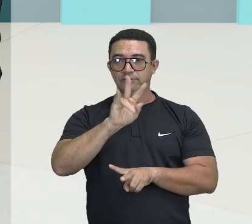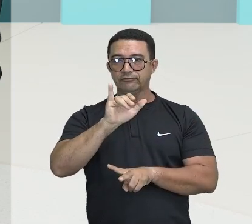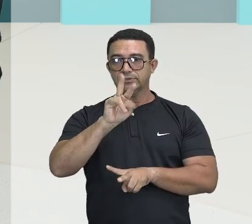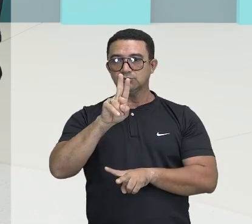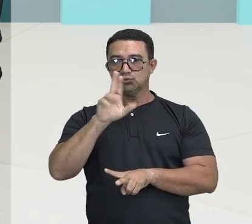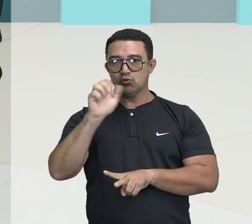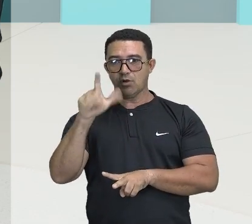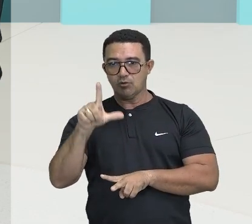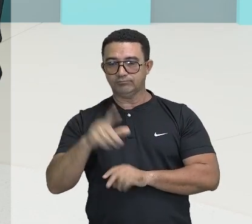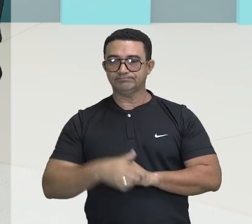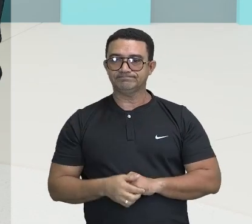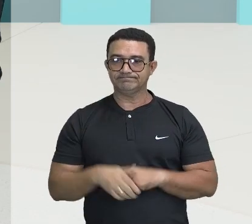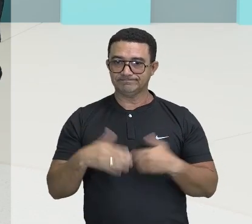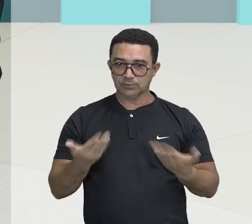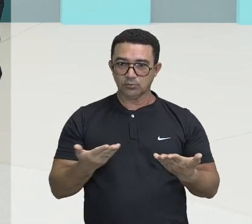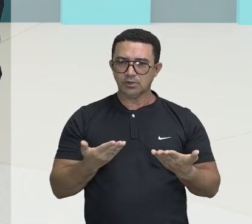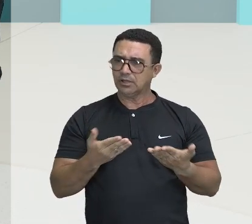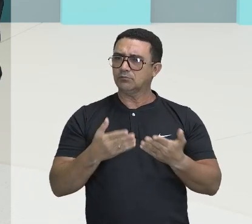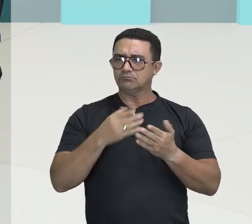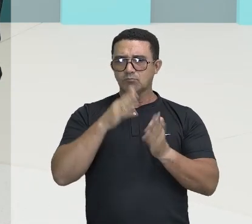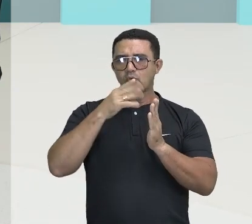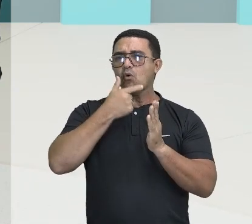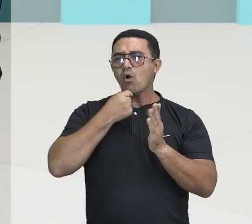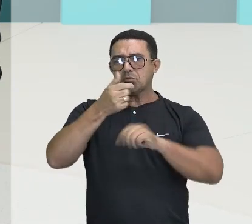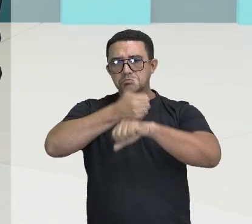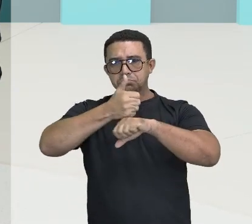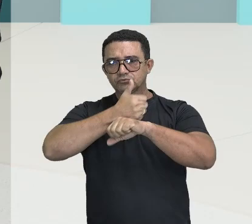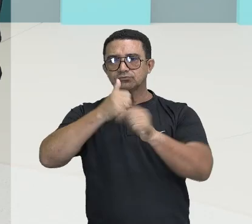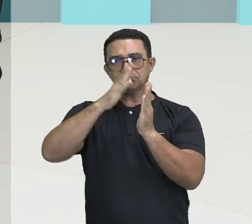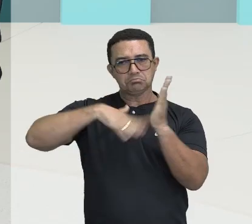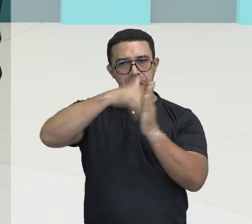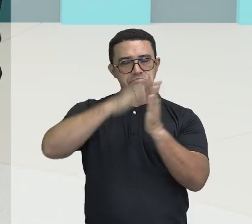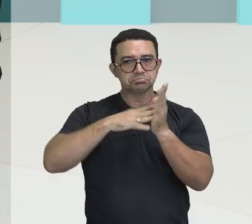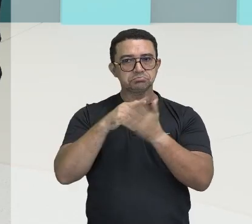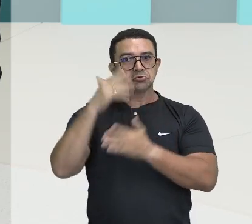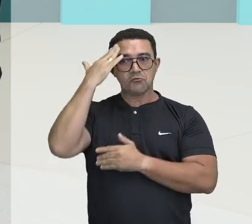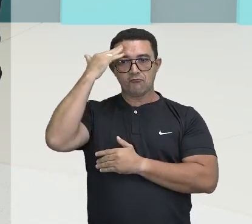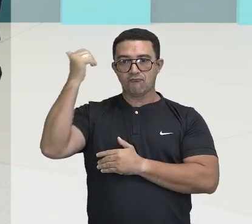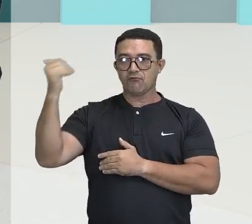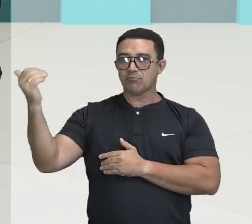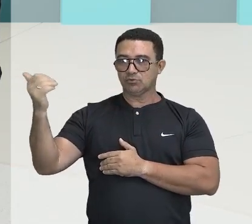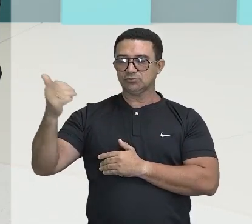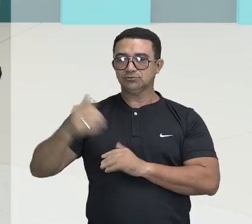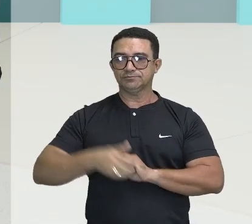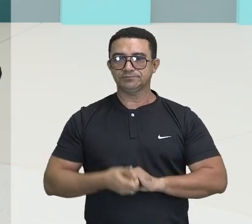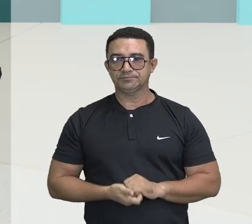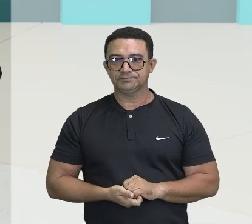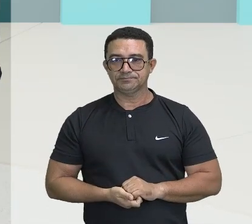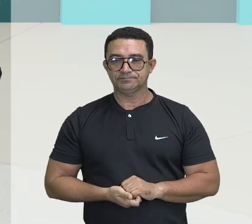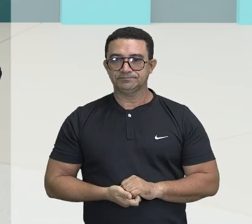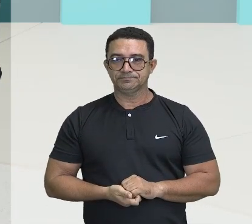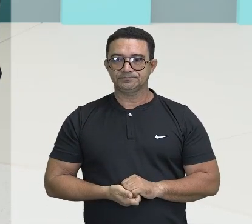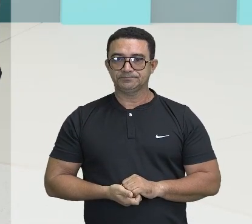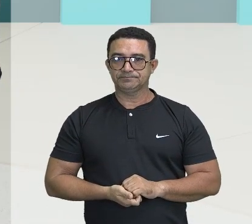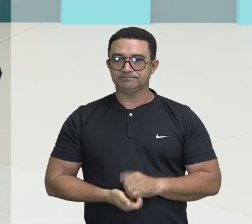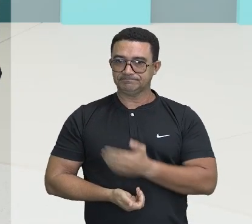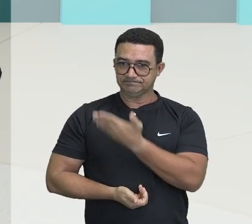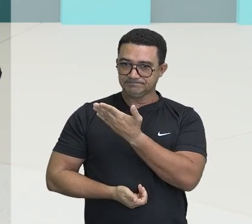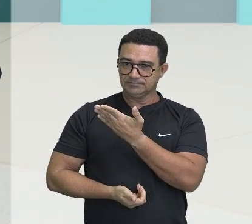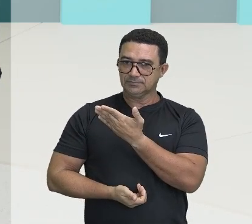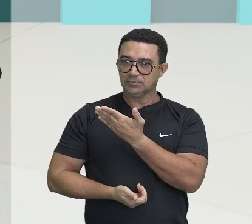chamado Claude Monet e representa uma obra impressionista. Aqui nós temos